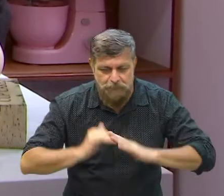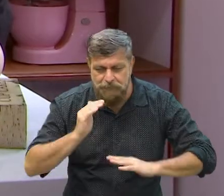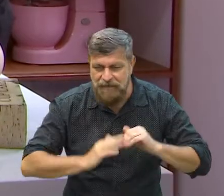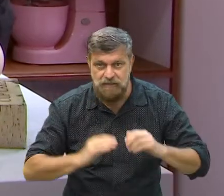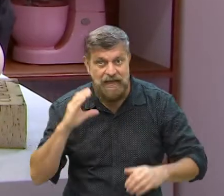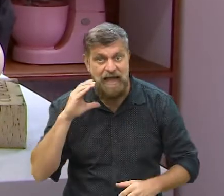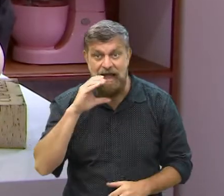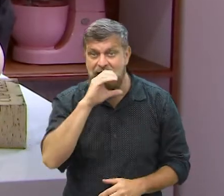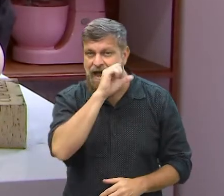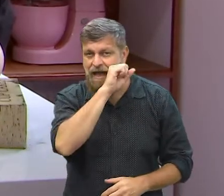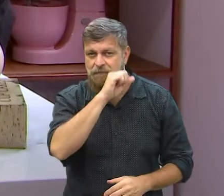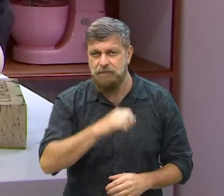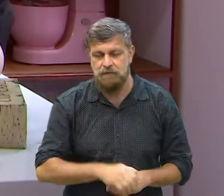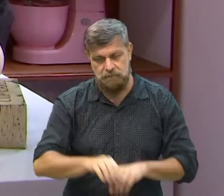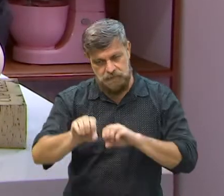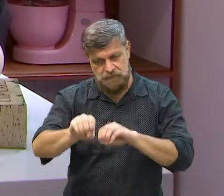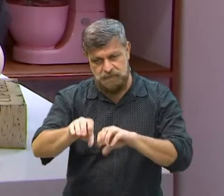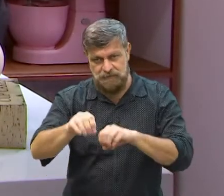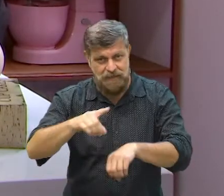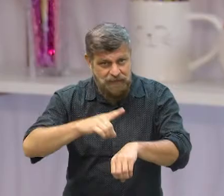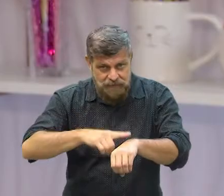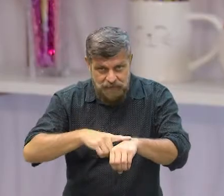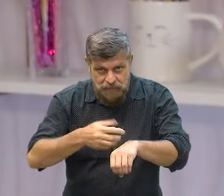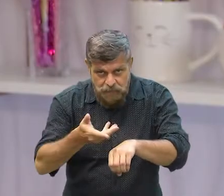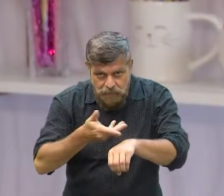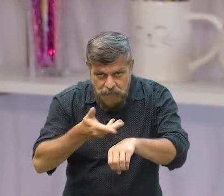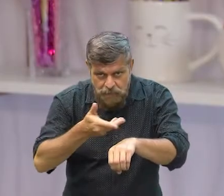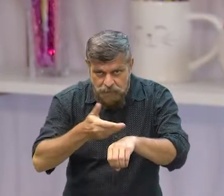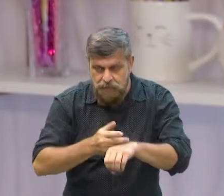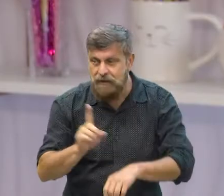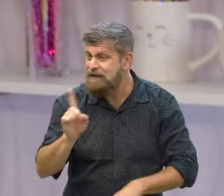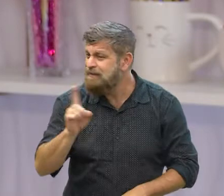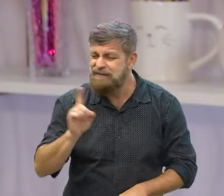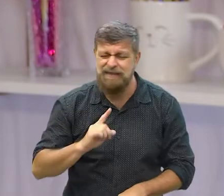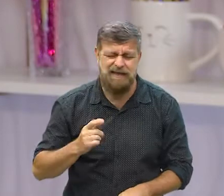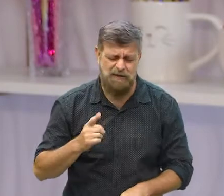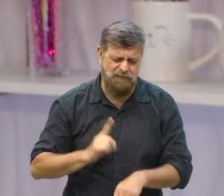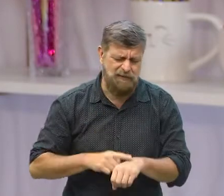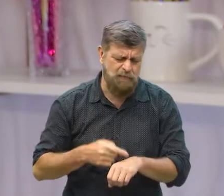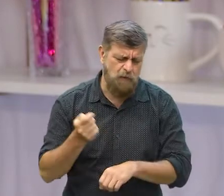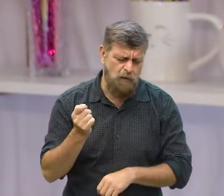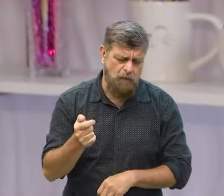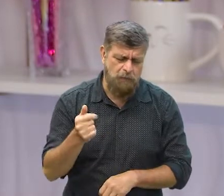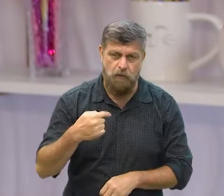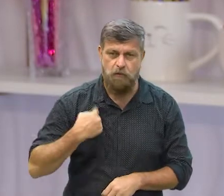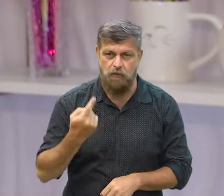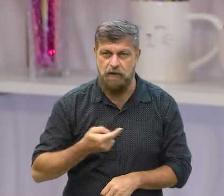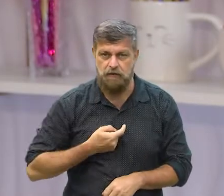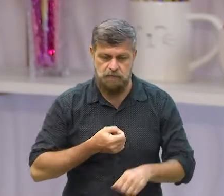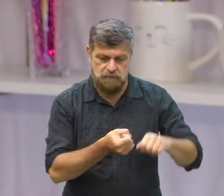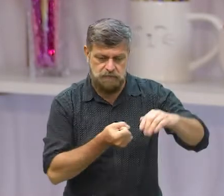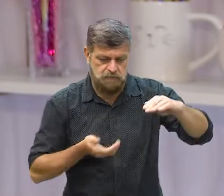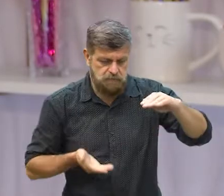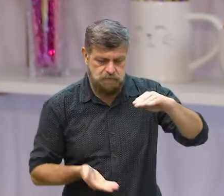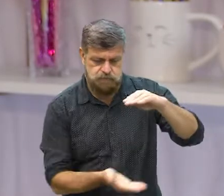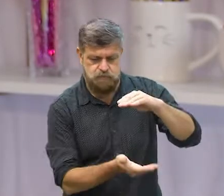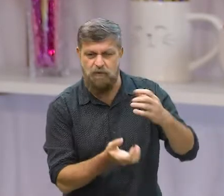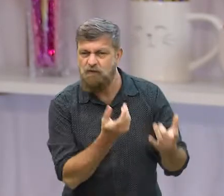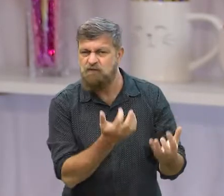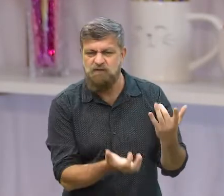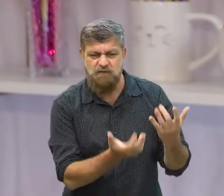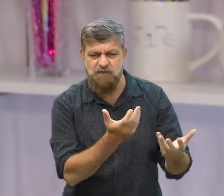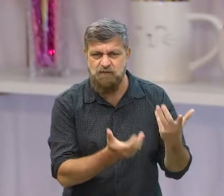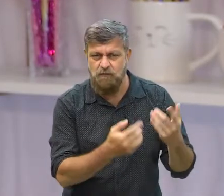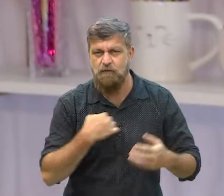e rápida, que não leva muito tempo, né? Não, não leva muito tempo. É muito prático, não precisa ir nada ao fogo, né? Então a